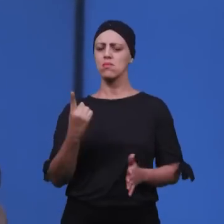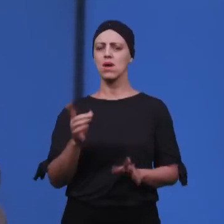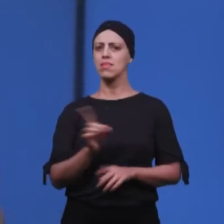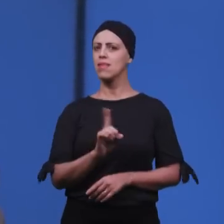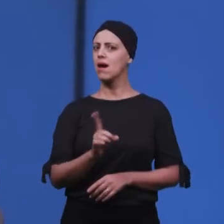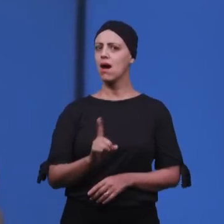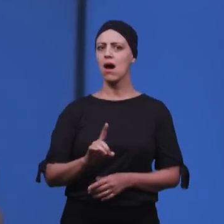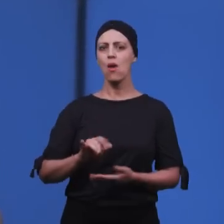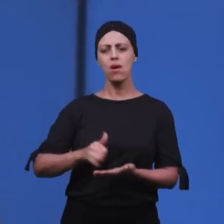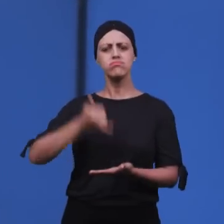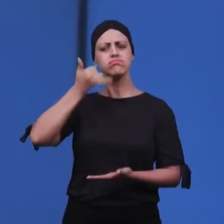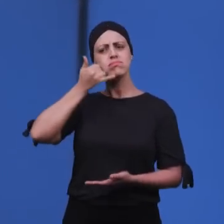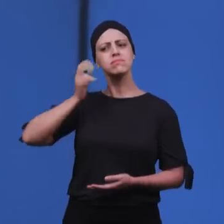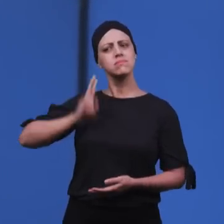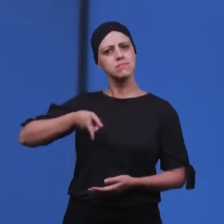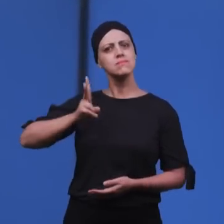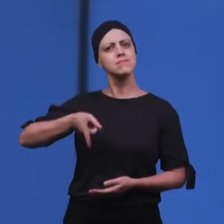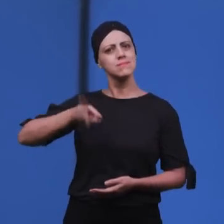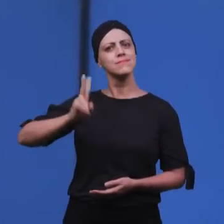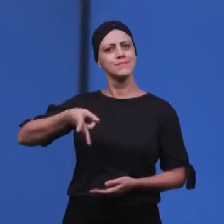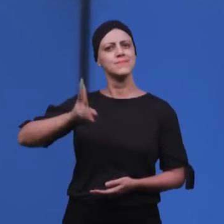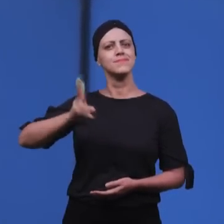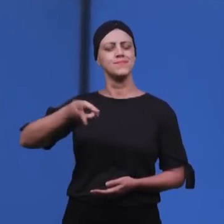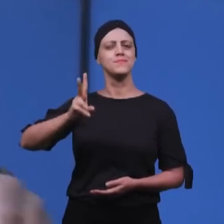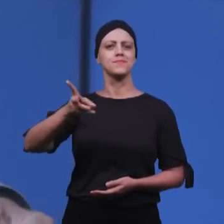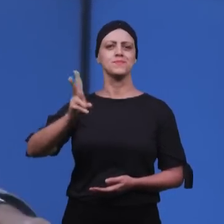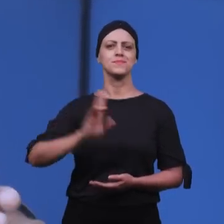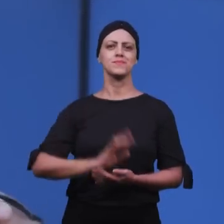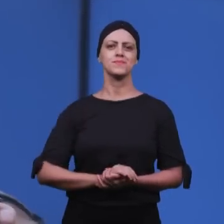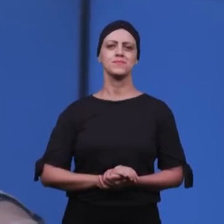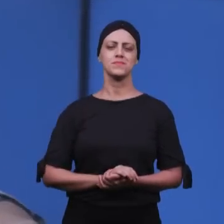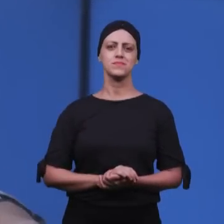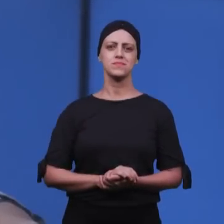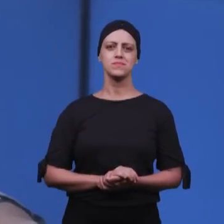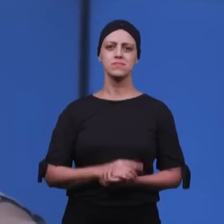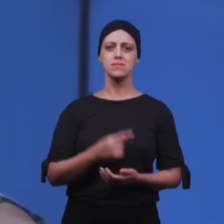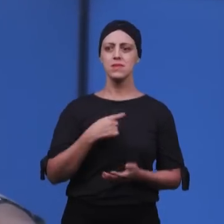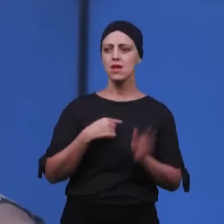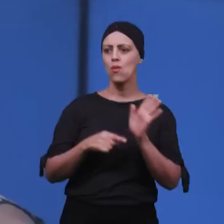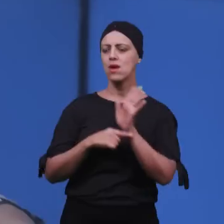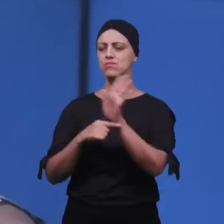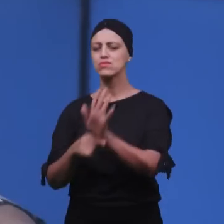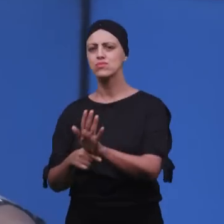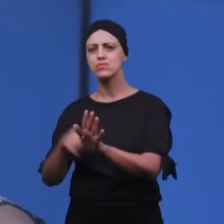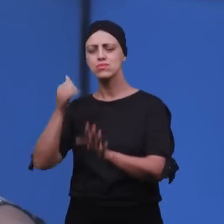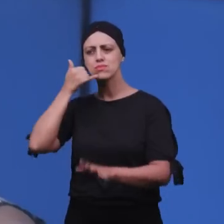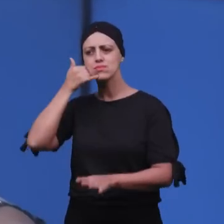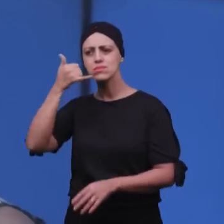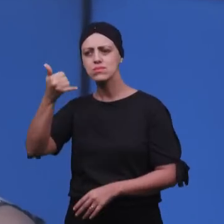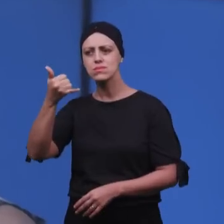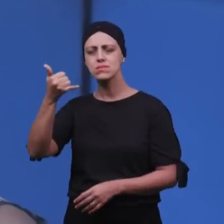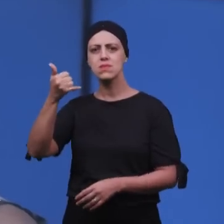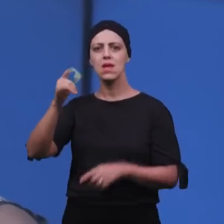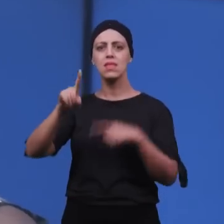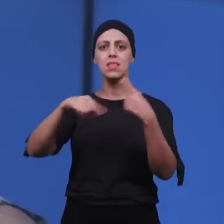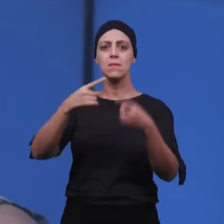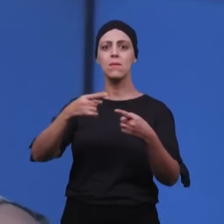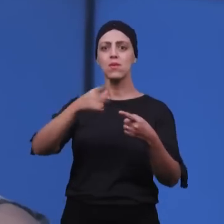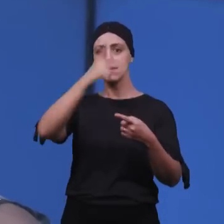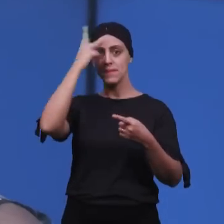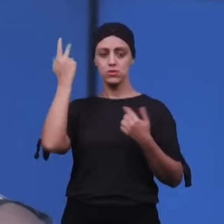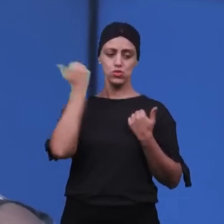Ele se estende. E o 0800 é um corpo. Eu dou assistência hoje, o companheiro que vem depois de mim